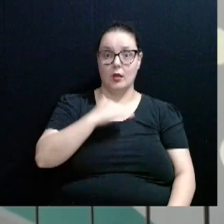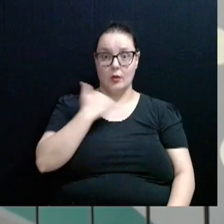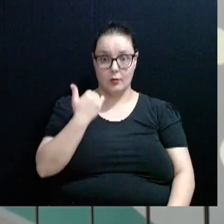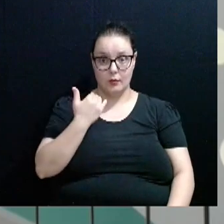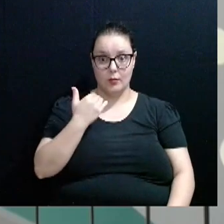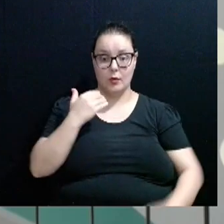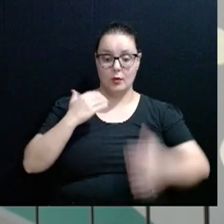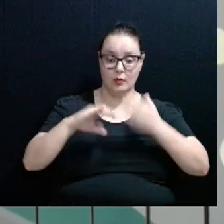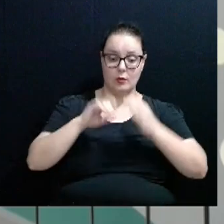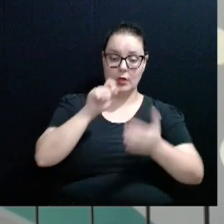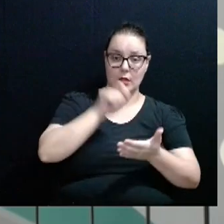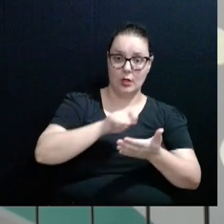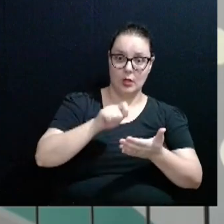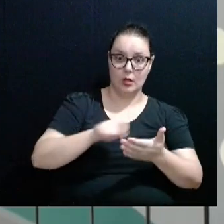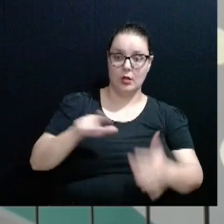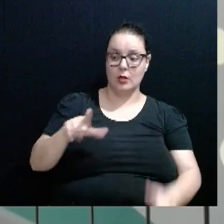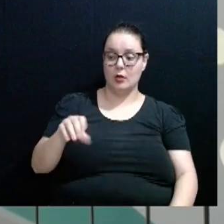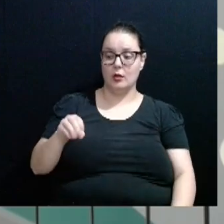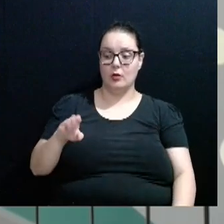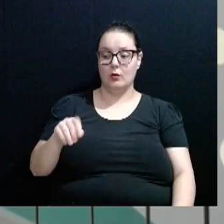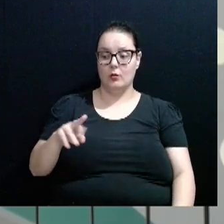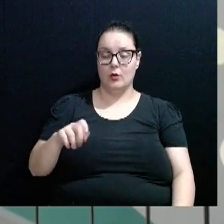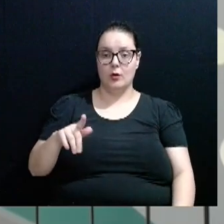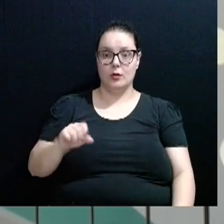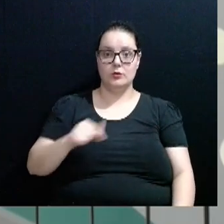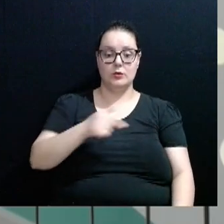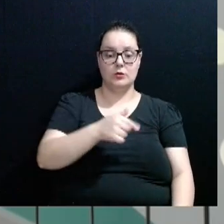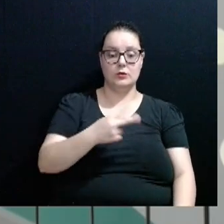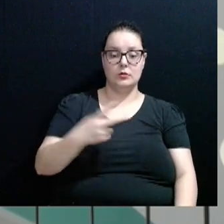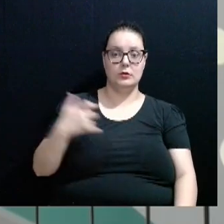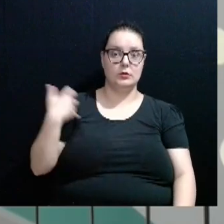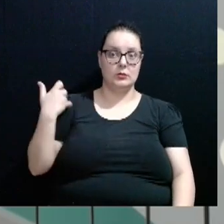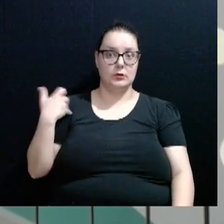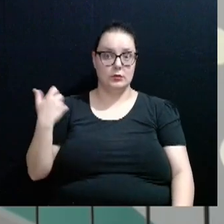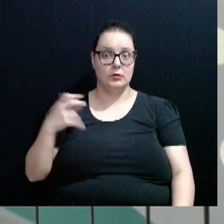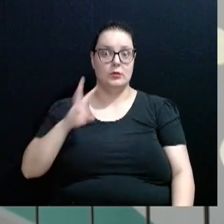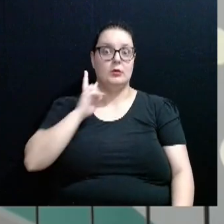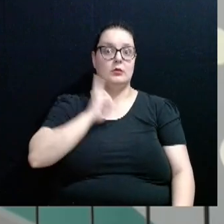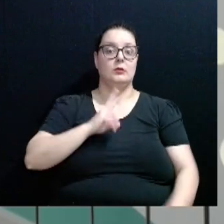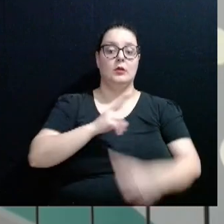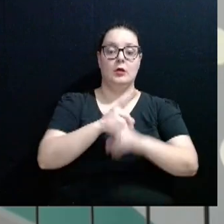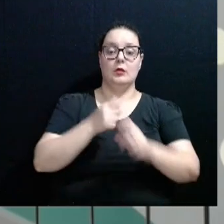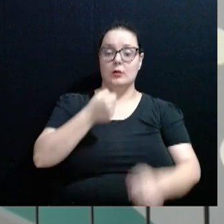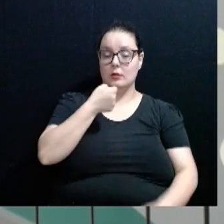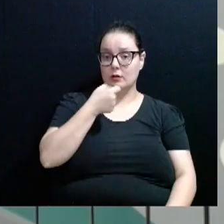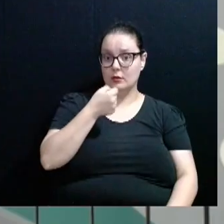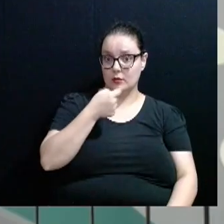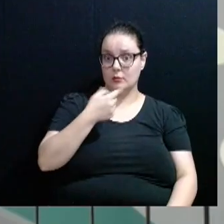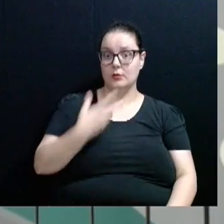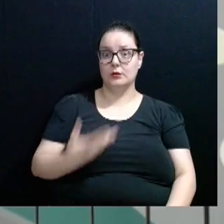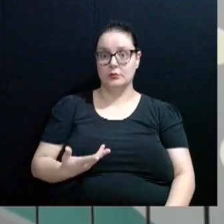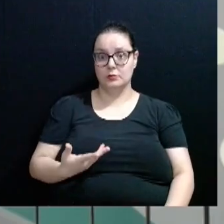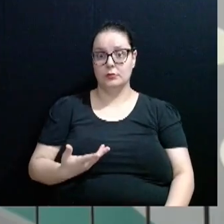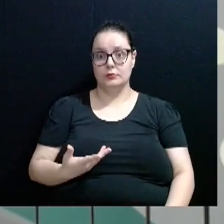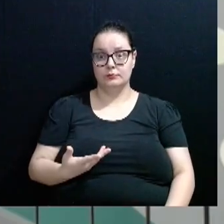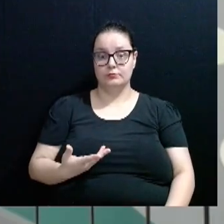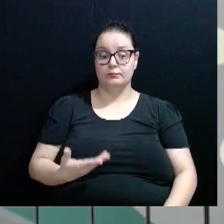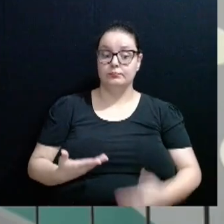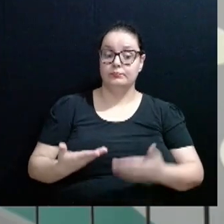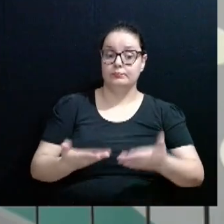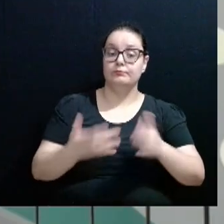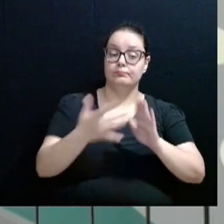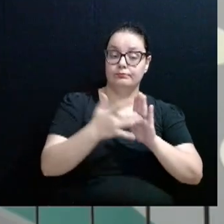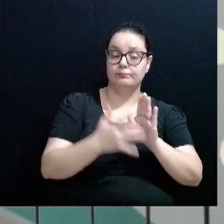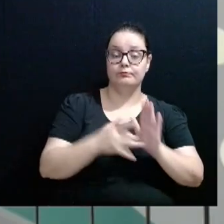Lô Borges, aos 72 anos, vítima de intoxicação medicamentosa, colocou em pauta os perigos do